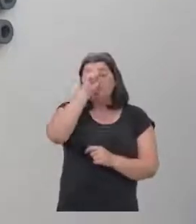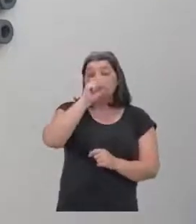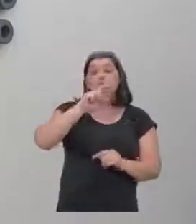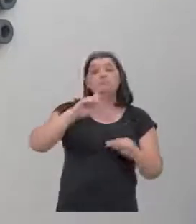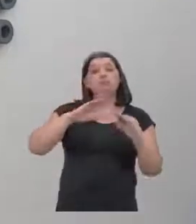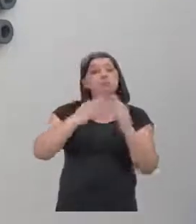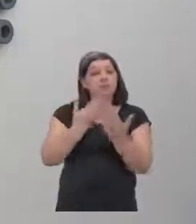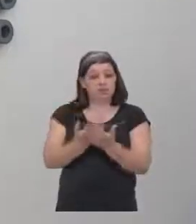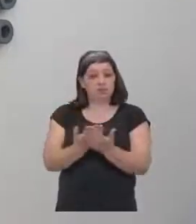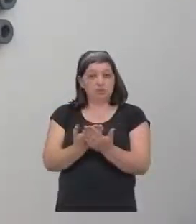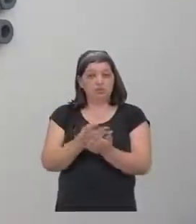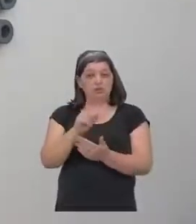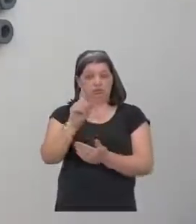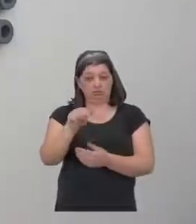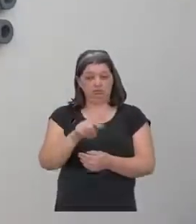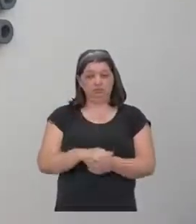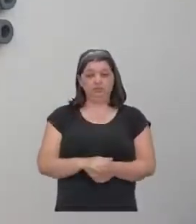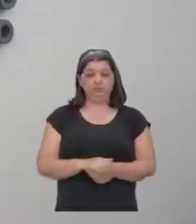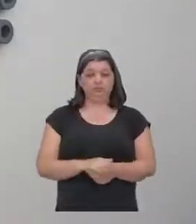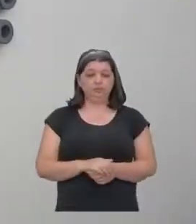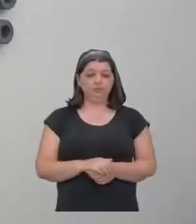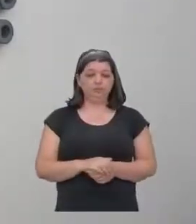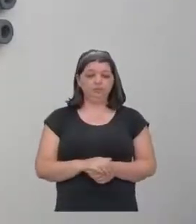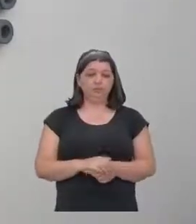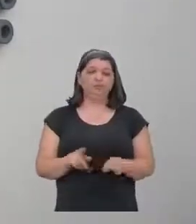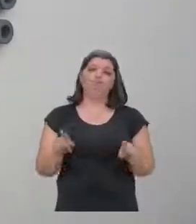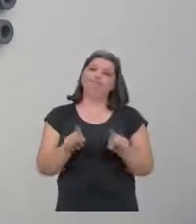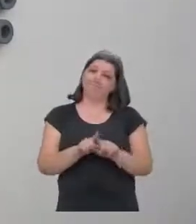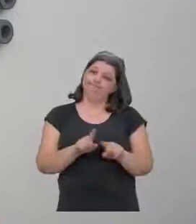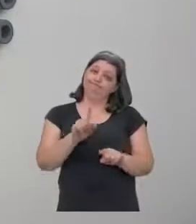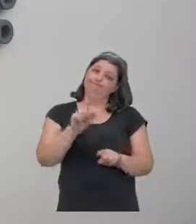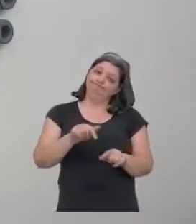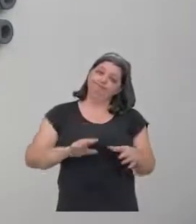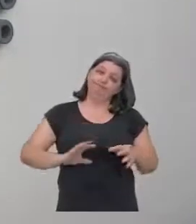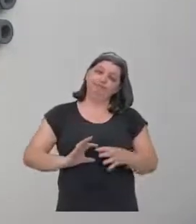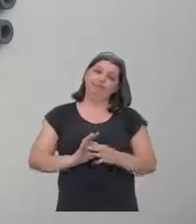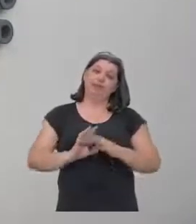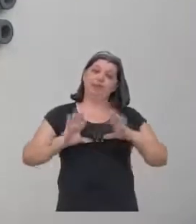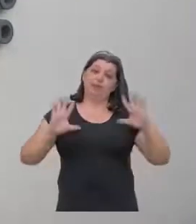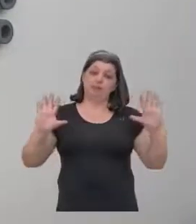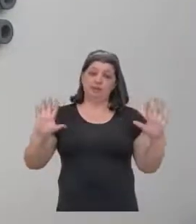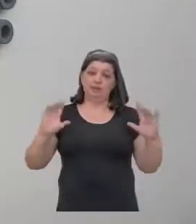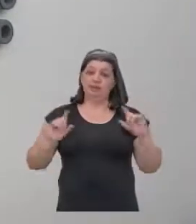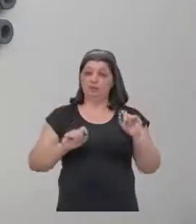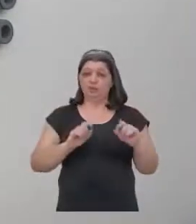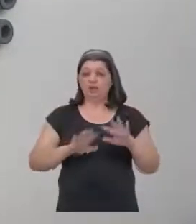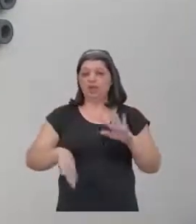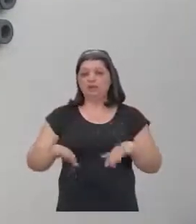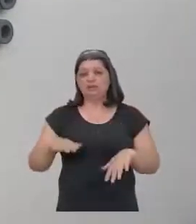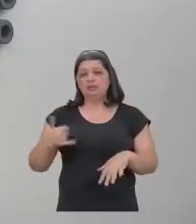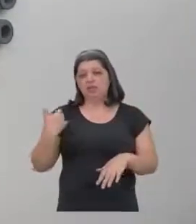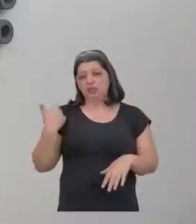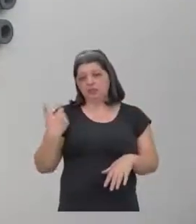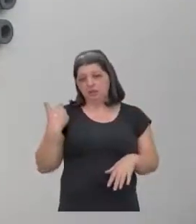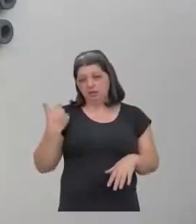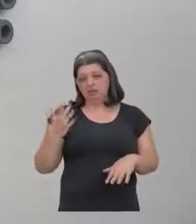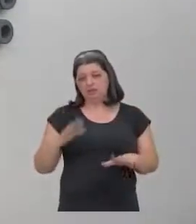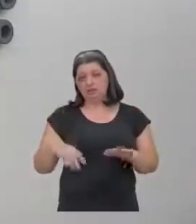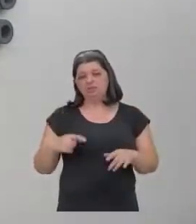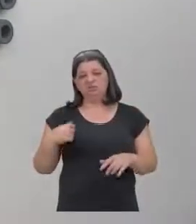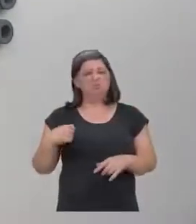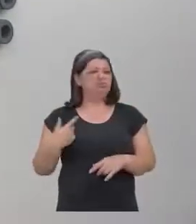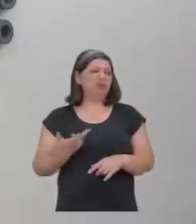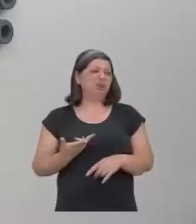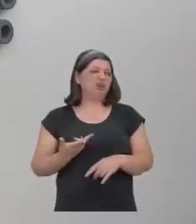isso. Porém, envolve questão de liberdade. Às vezes, em certo momento, em certa idade da vida, a pessoa, olha, a